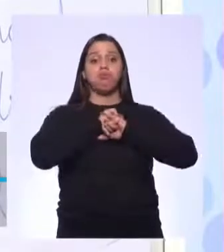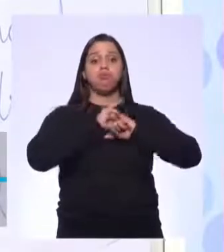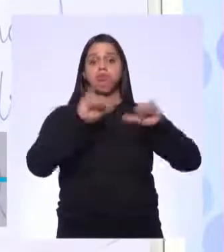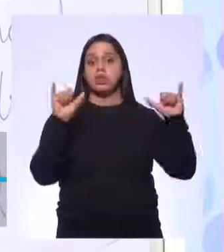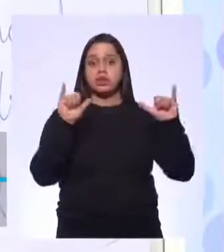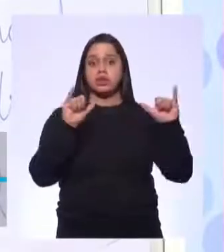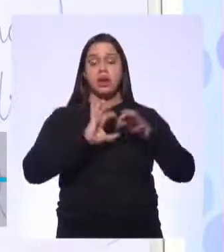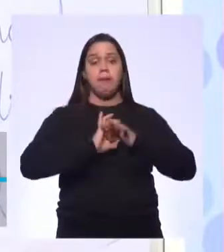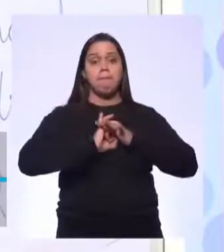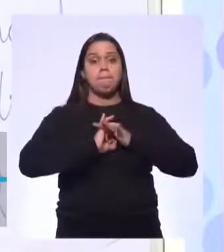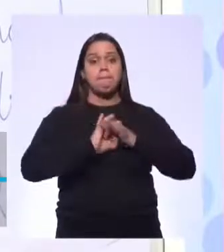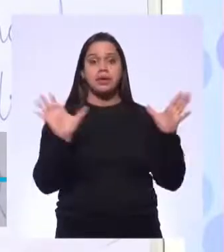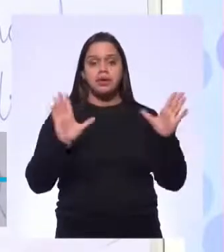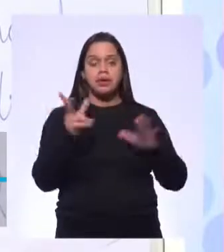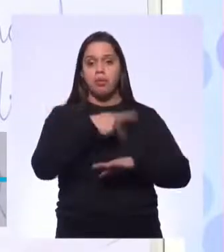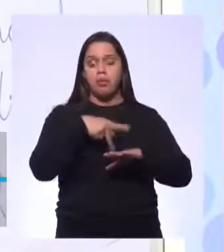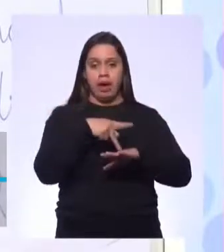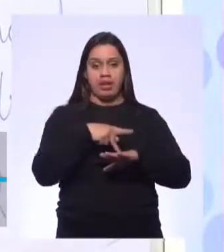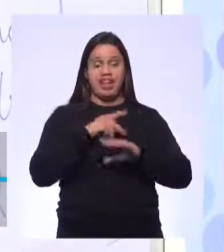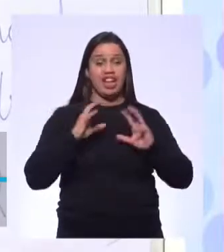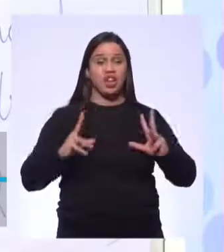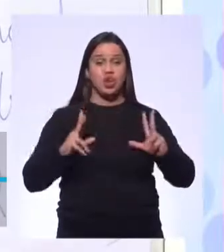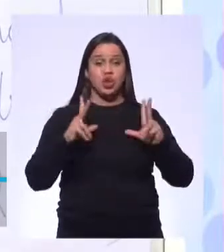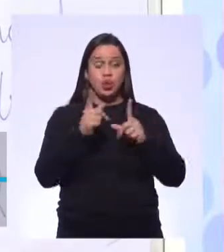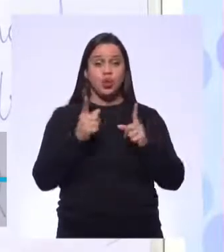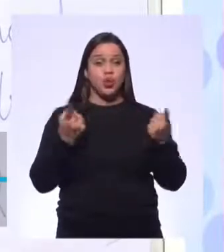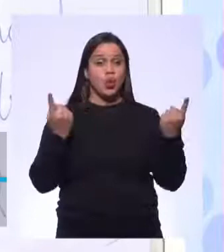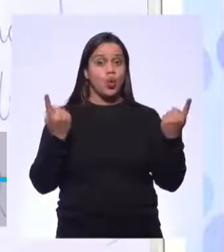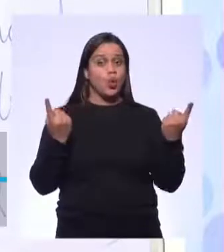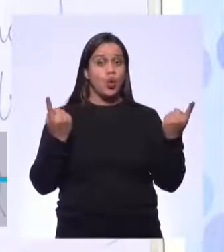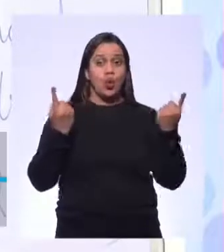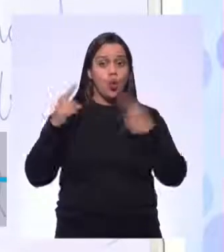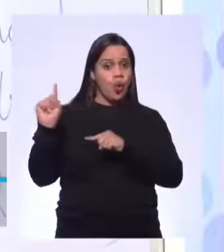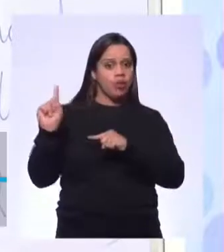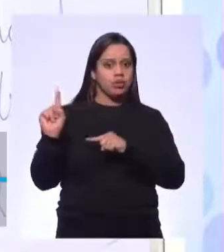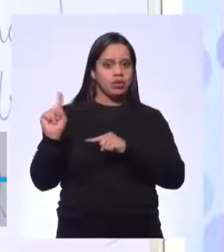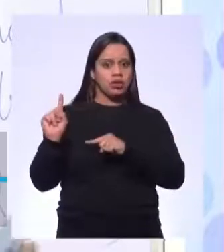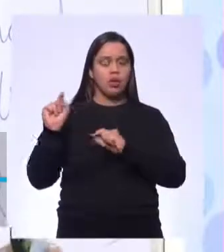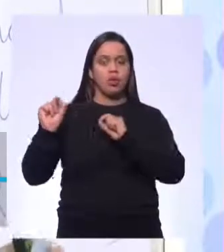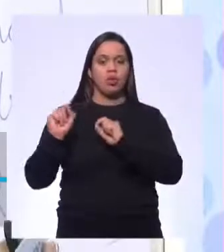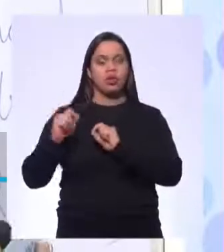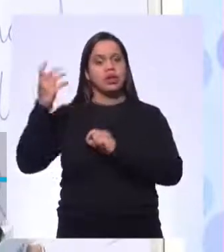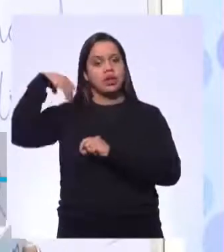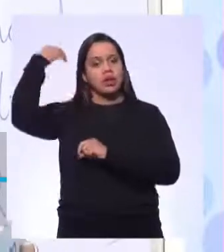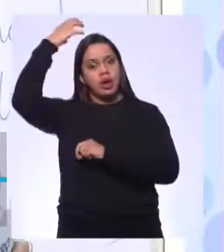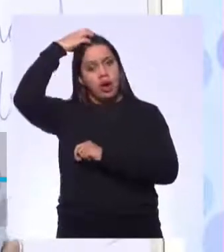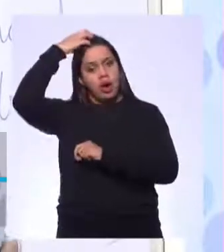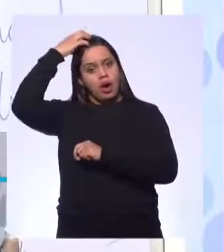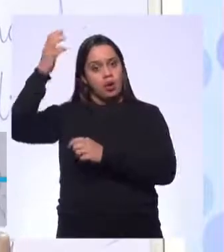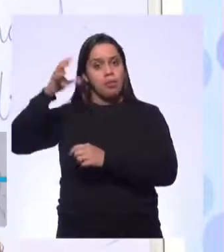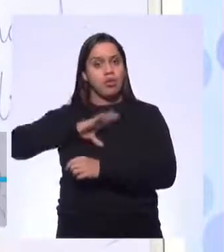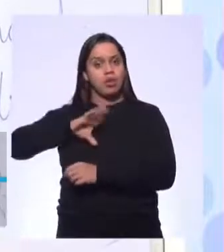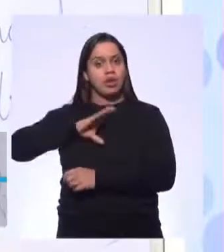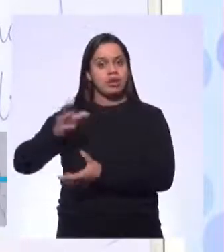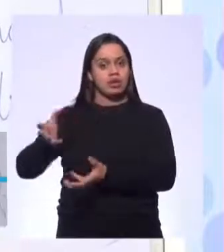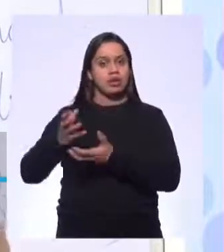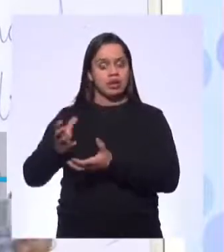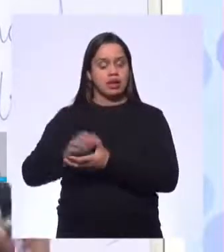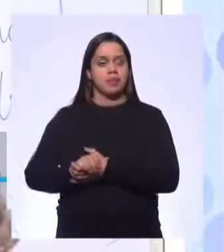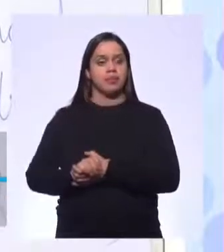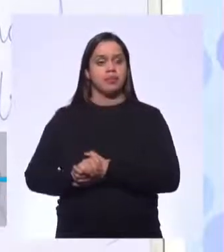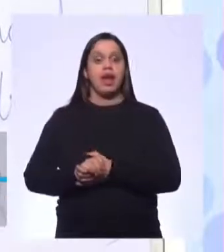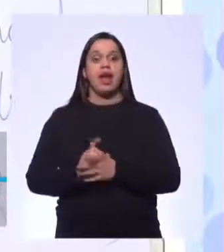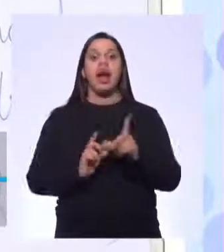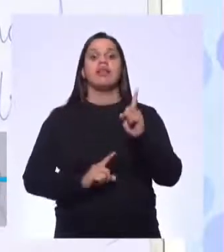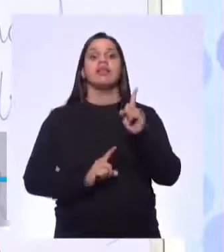totalmente contra a tudo que as cortes portuguesas queriam. Aí, quando ele vai reorganizar o país, o que acontece?